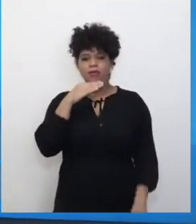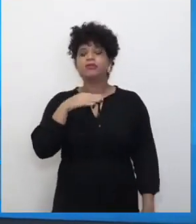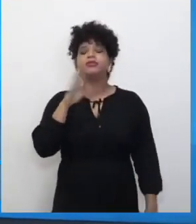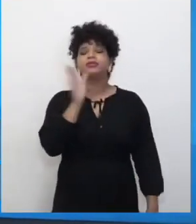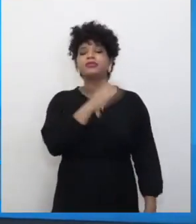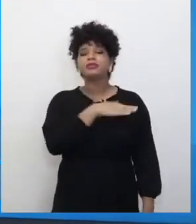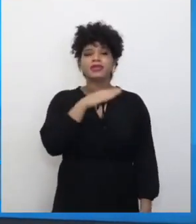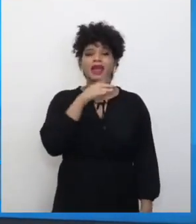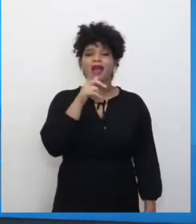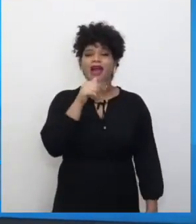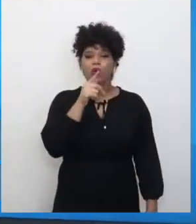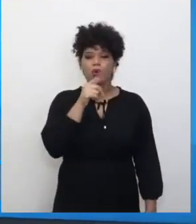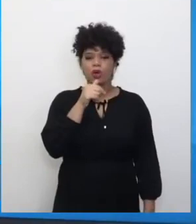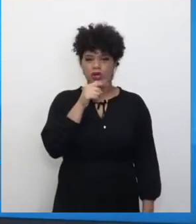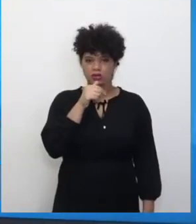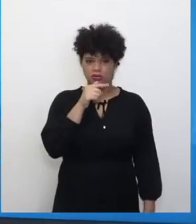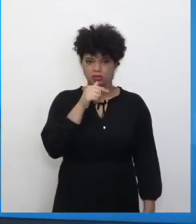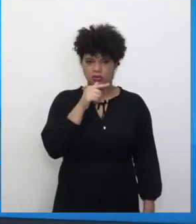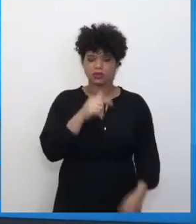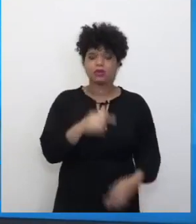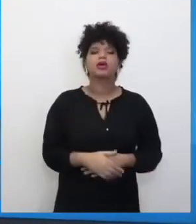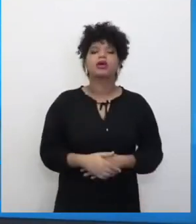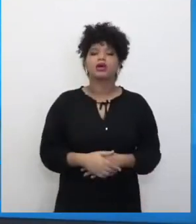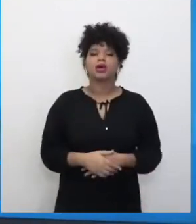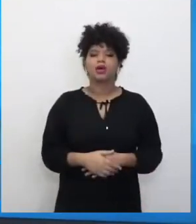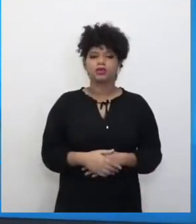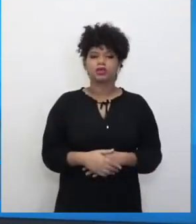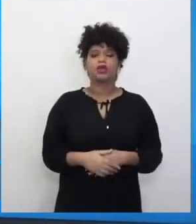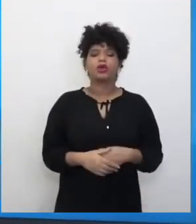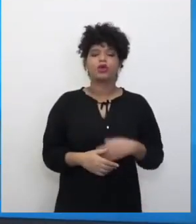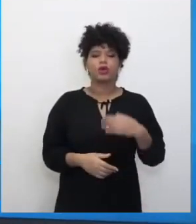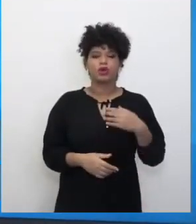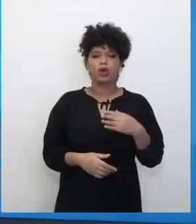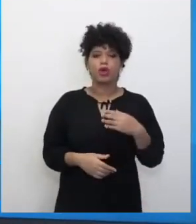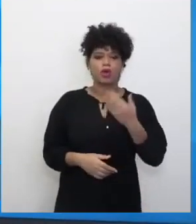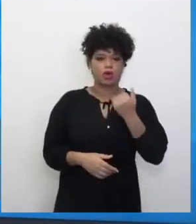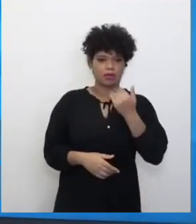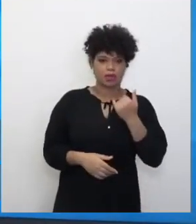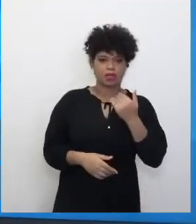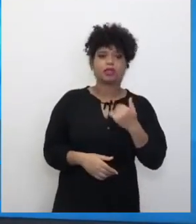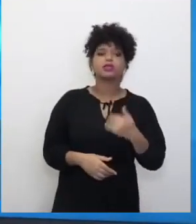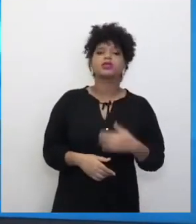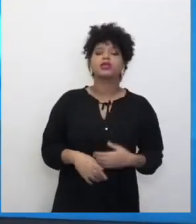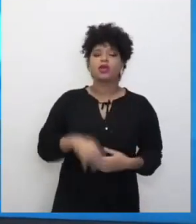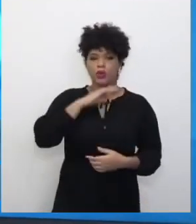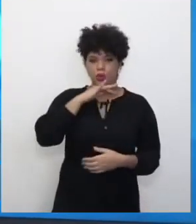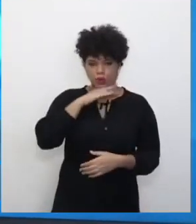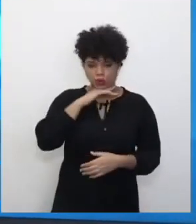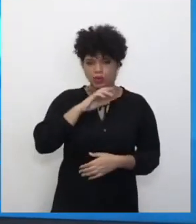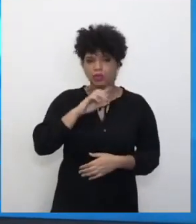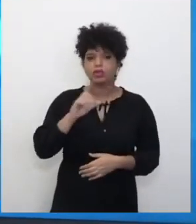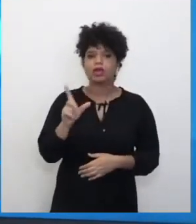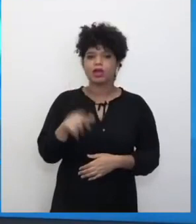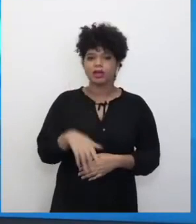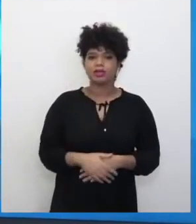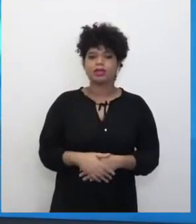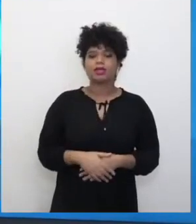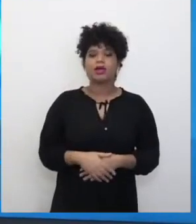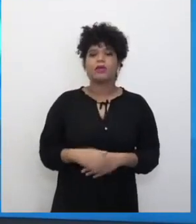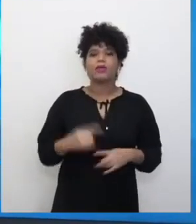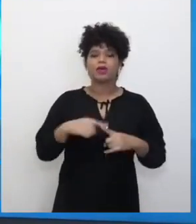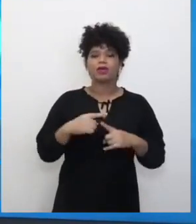a refeição e faz mal. E os alunos aí acertaram, né? Um deles falou que é a questão da saciedade,